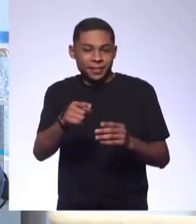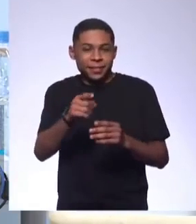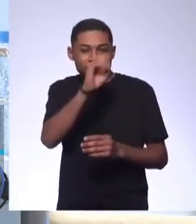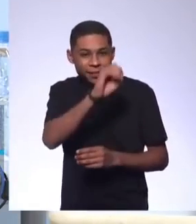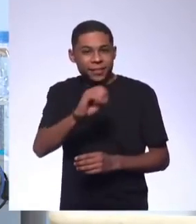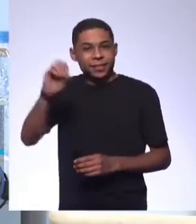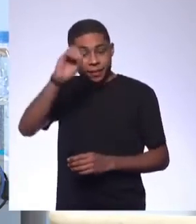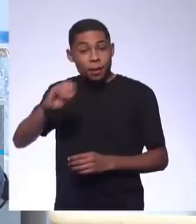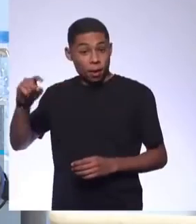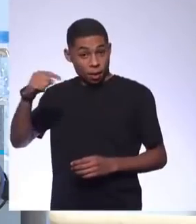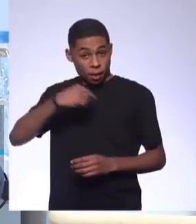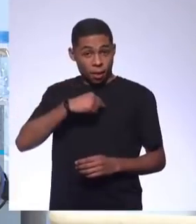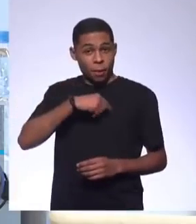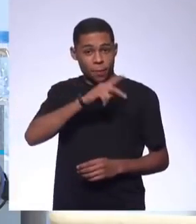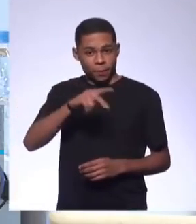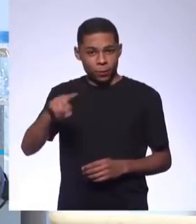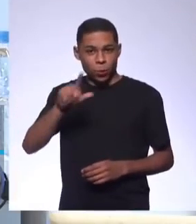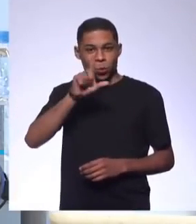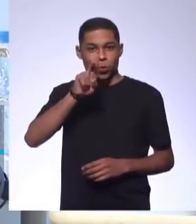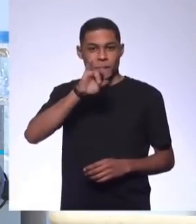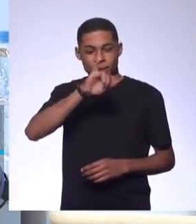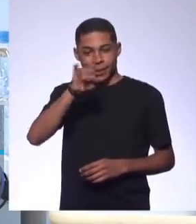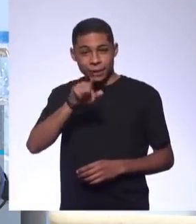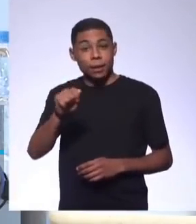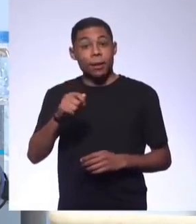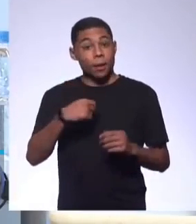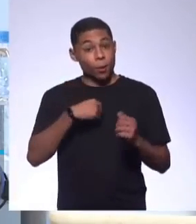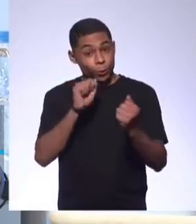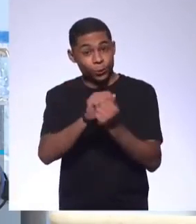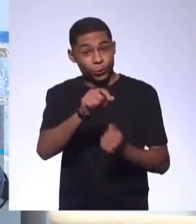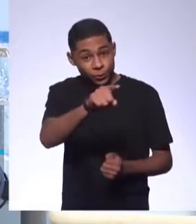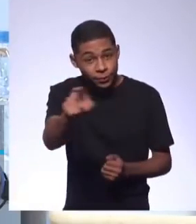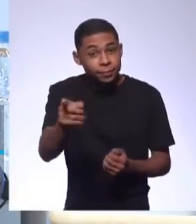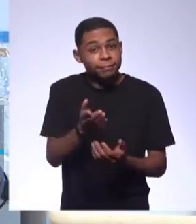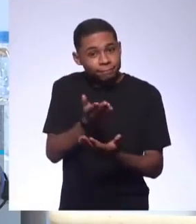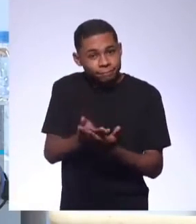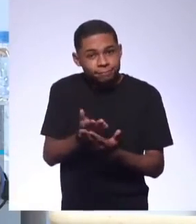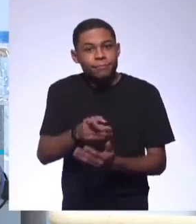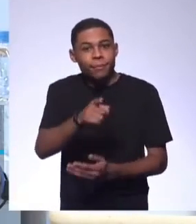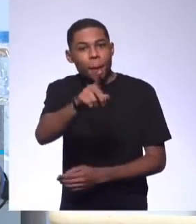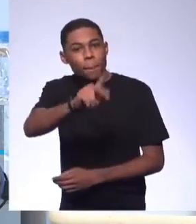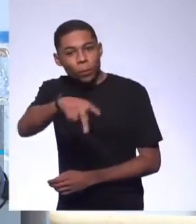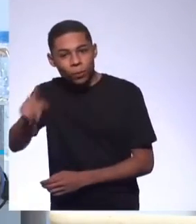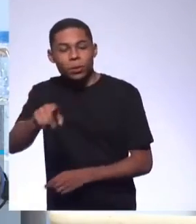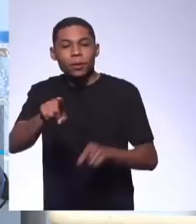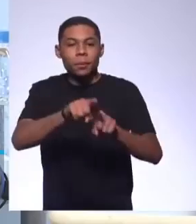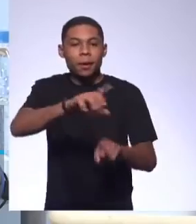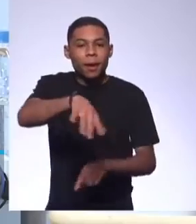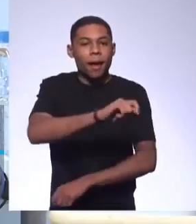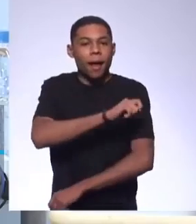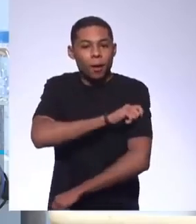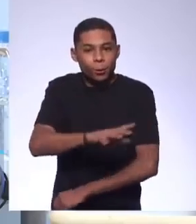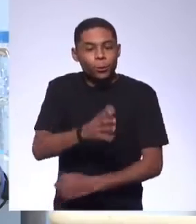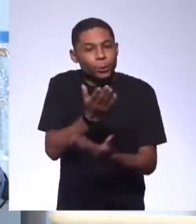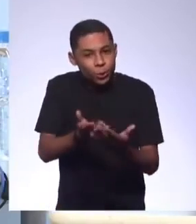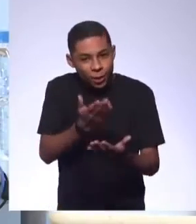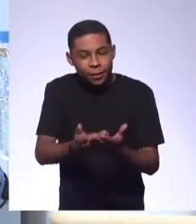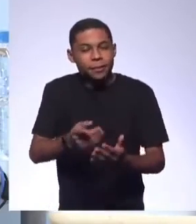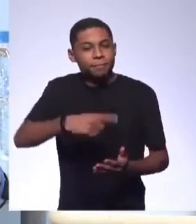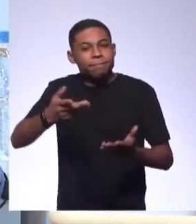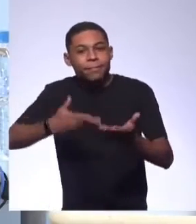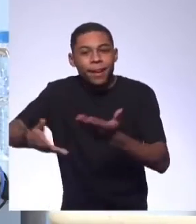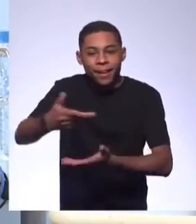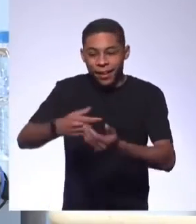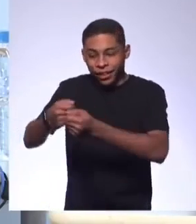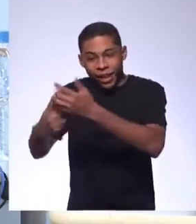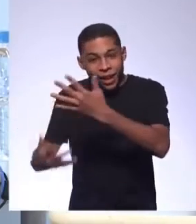a professora Luíse Coutinho e hoje estarei junto com vocês, estudantes e professores da rede, interagindo no nosso